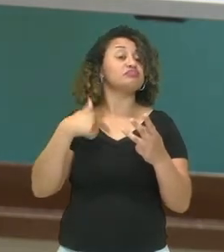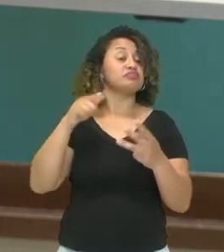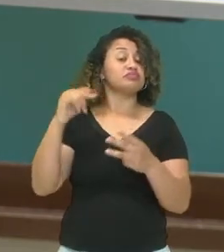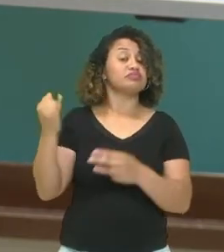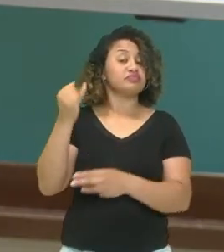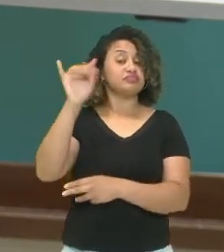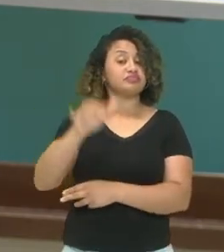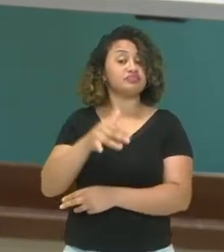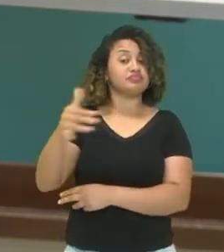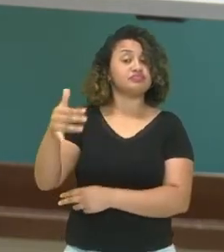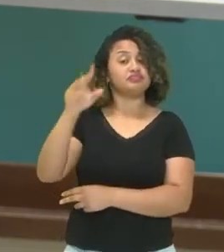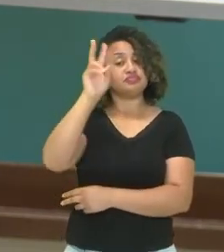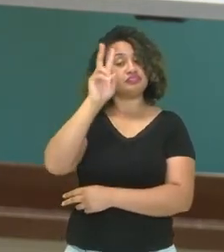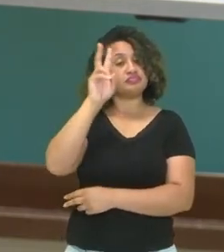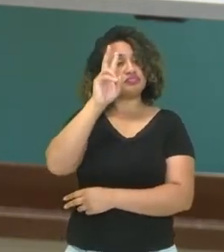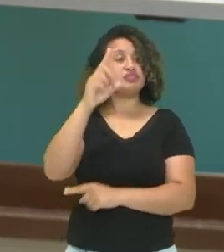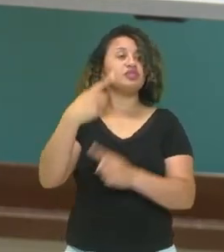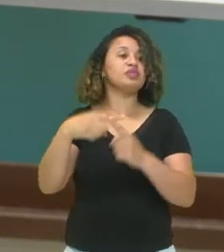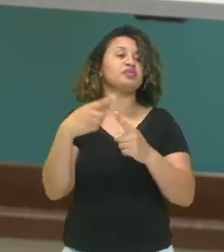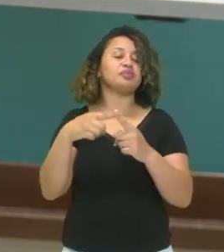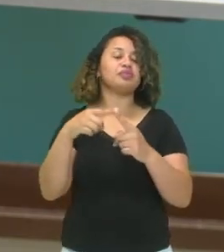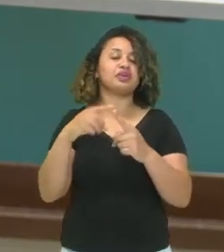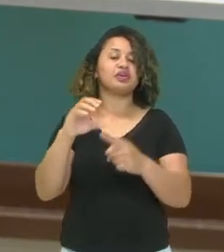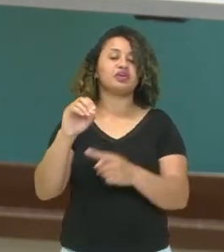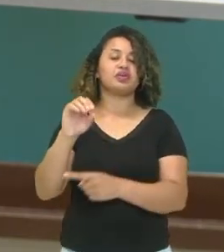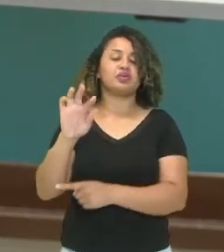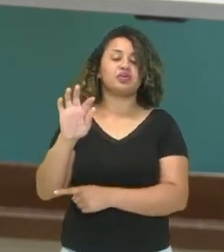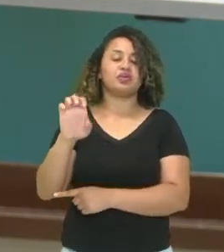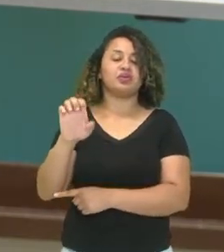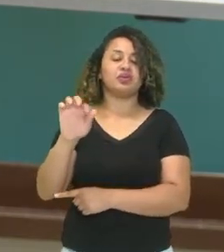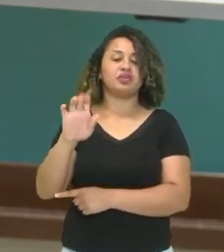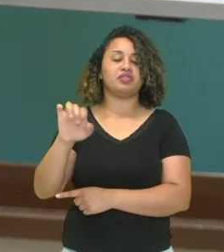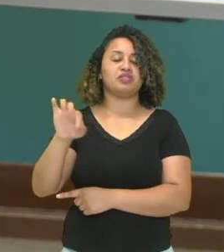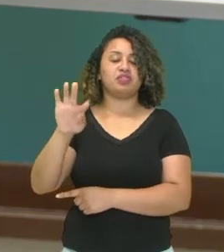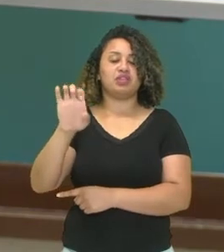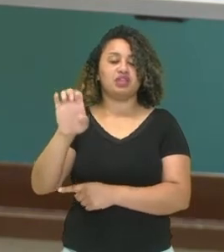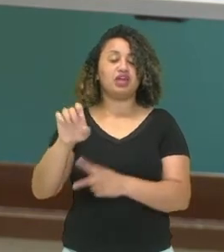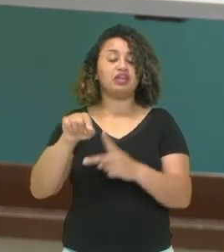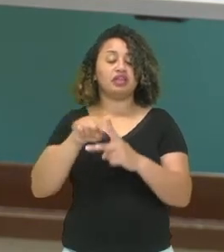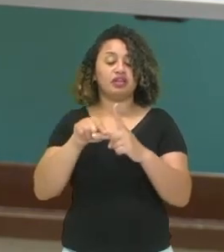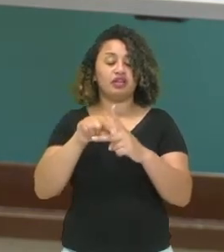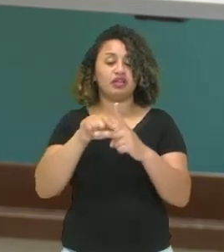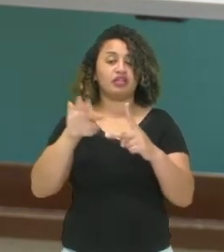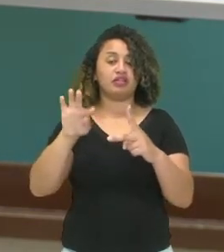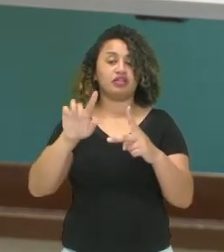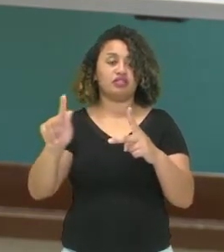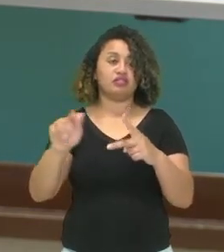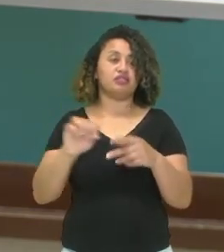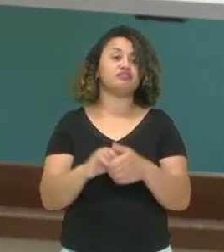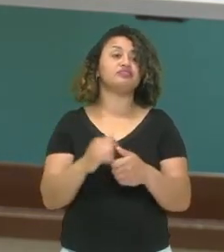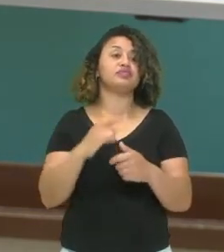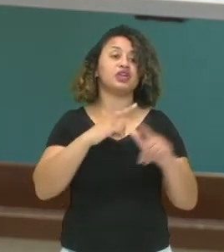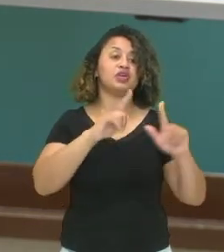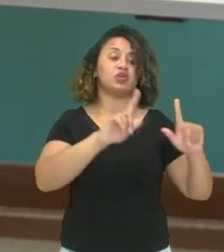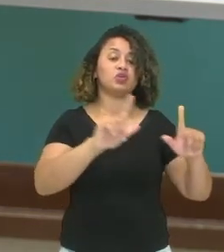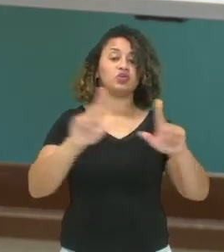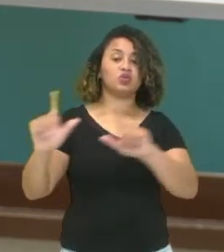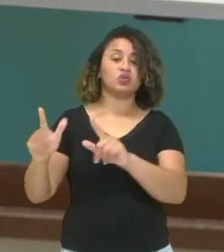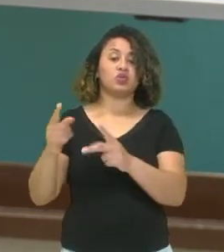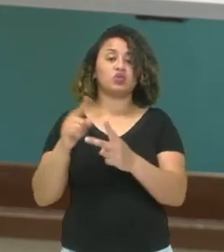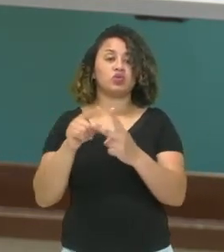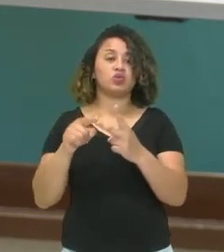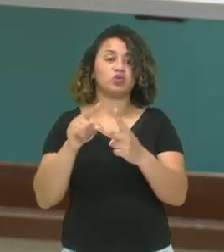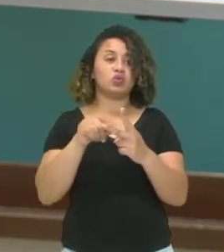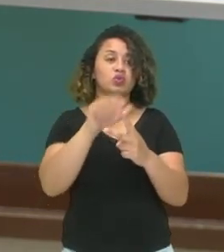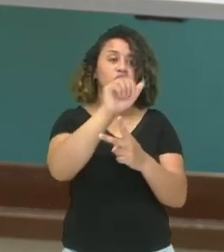porque a gente já falou, né, que o coeficiente angular é o quê? A tangente do ângulo. Aqui eu tenho duas condições aqui com